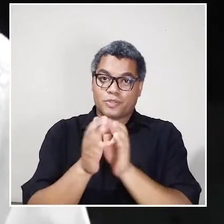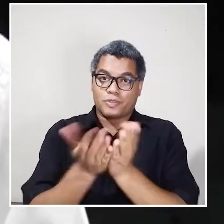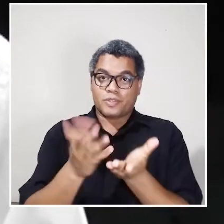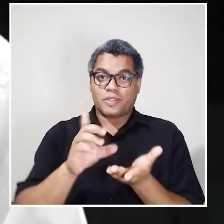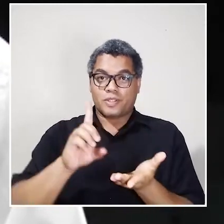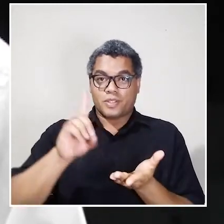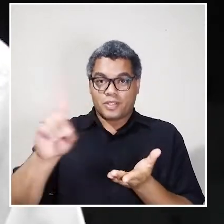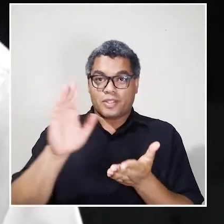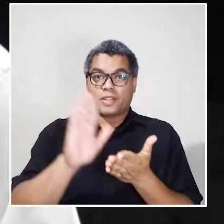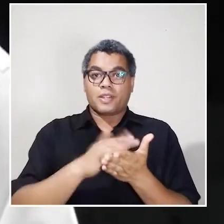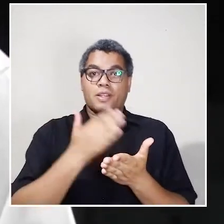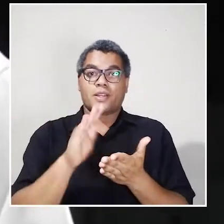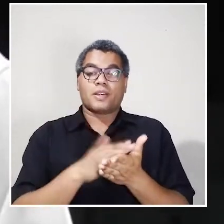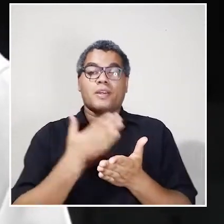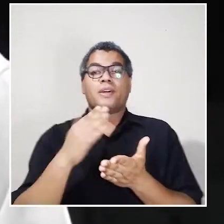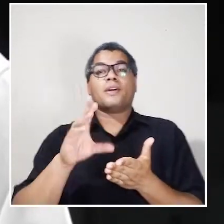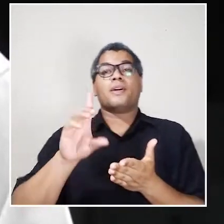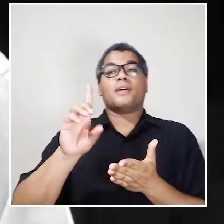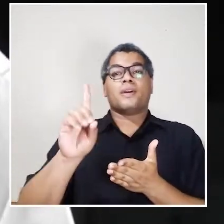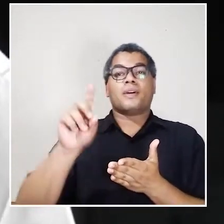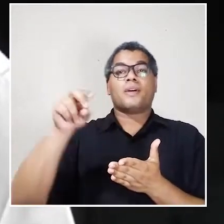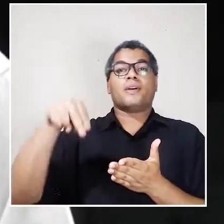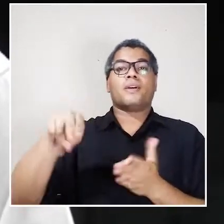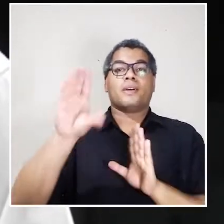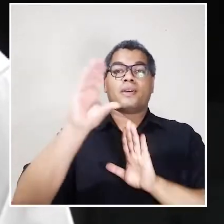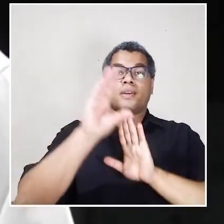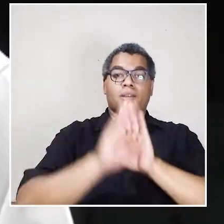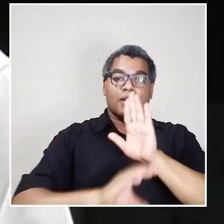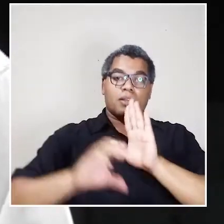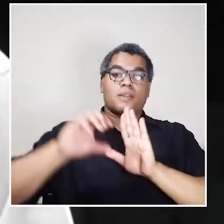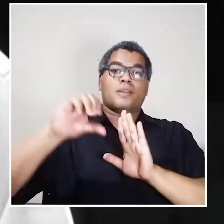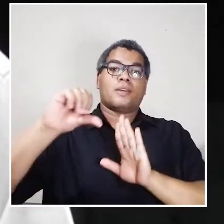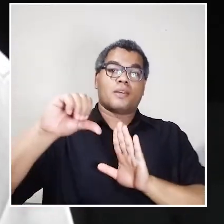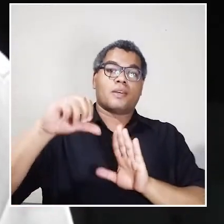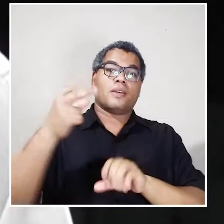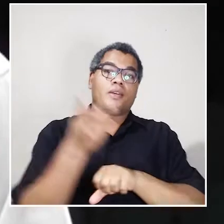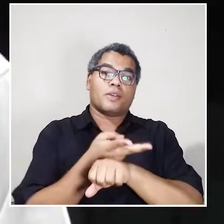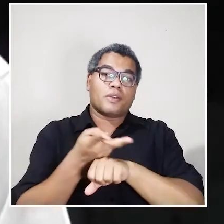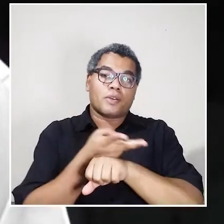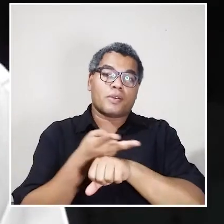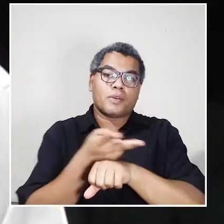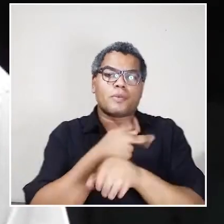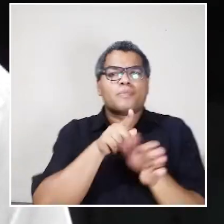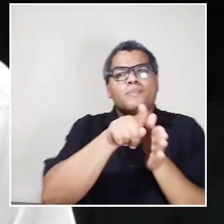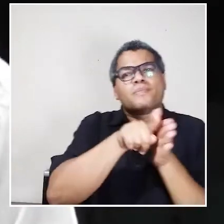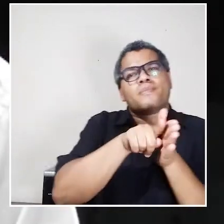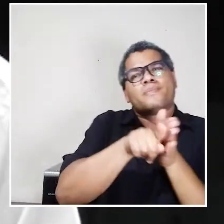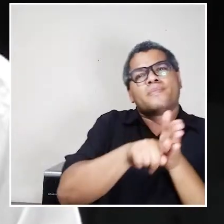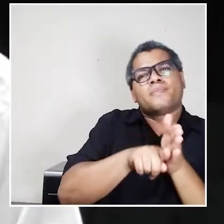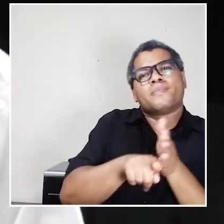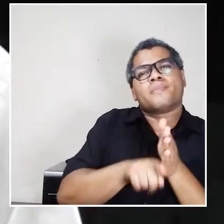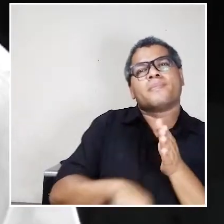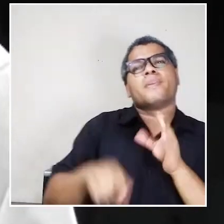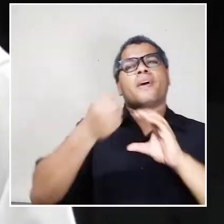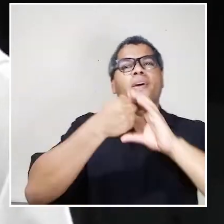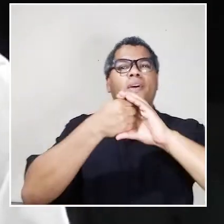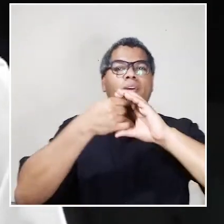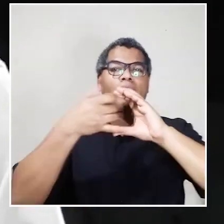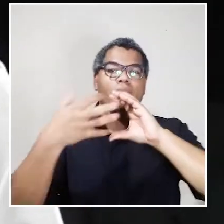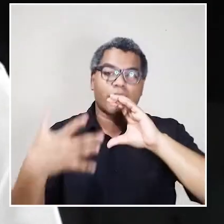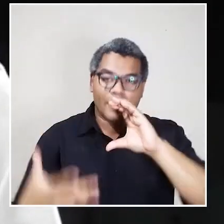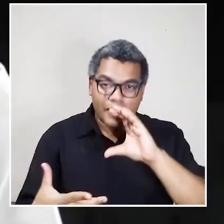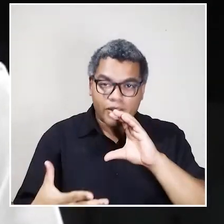no livro do profeta Daniel, no capítulo 9, onde vamos procurar identificar alguns